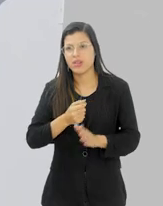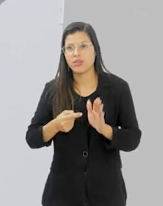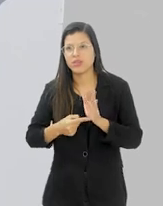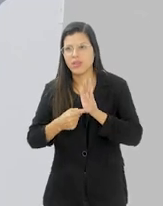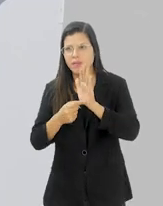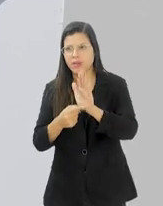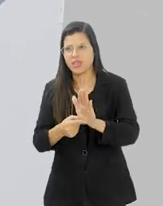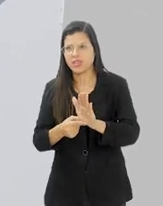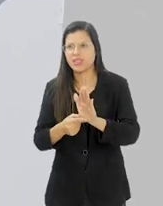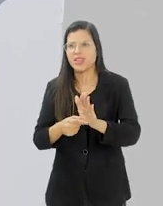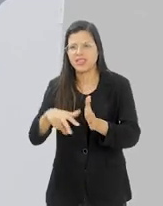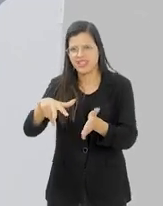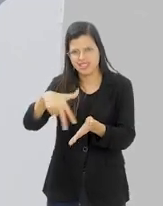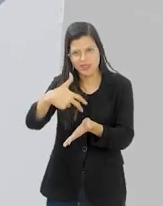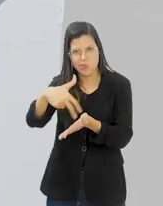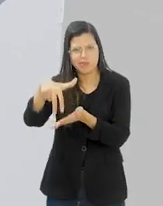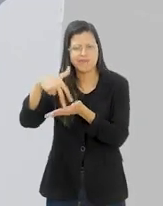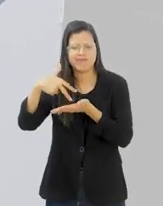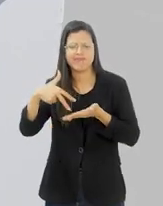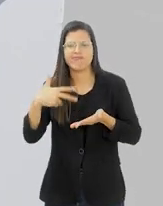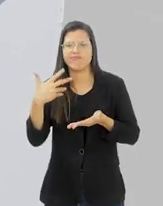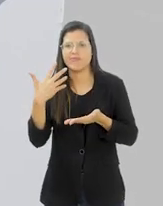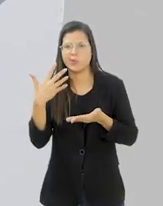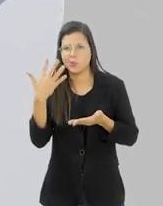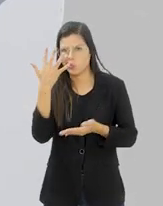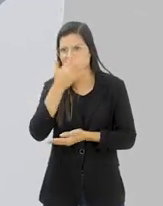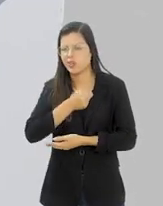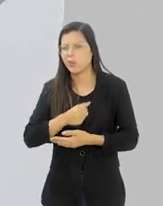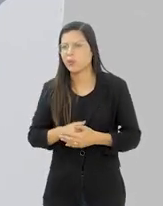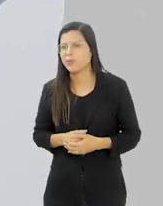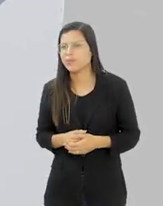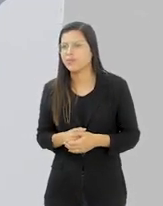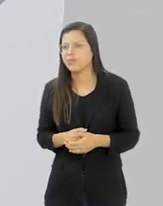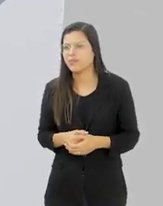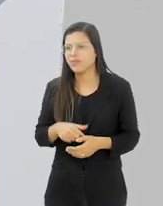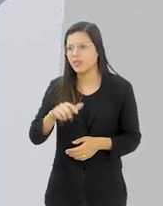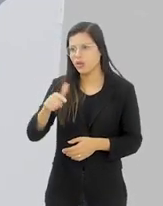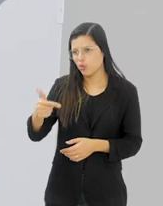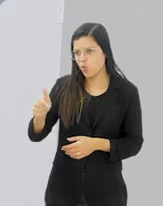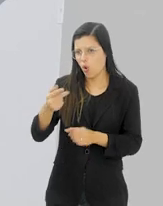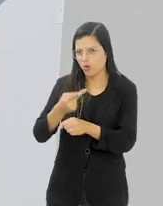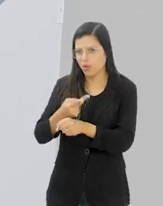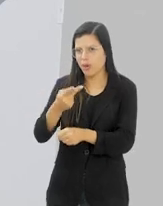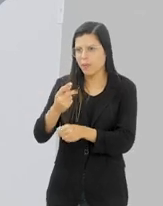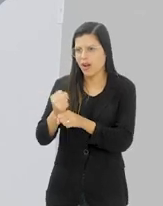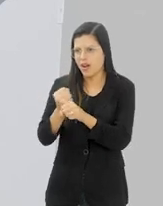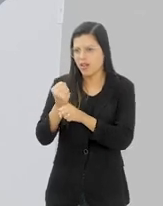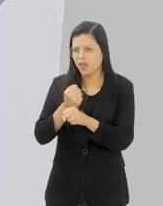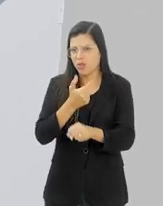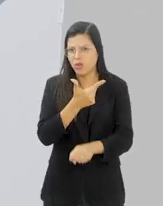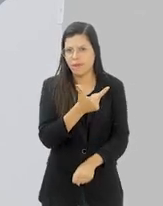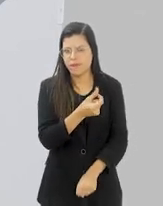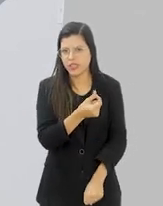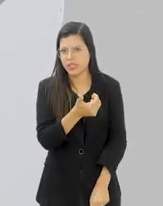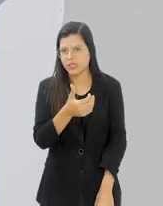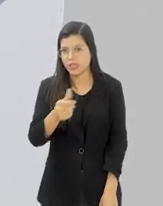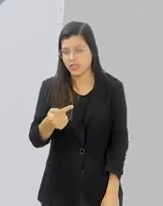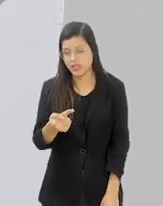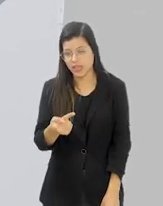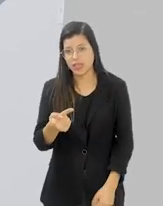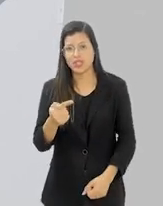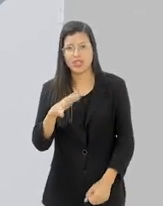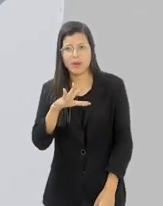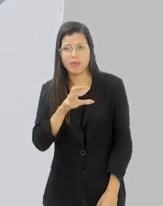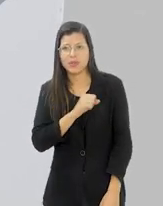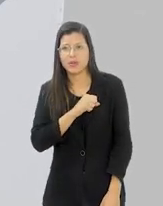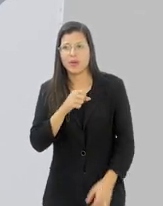linda a apresentação do Pina, né? Com a coreografia lá. Sim, sim. Foi muito bonito. E aí esse do ano de 2017, aí também eu sou